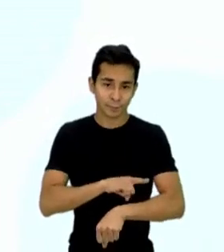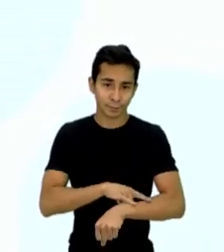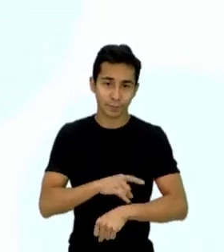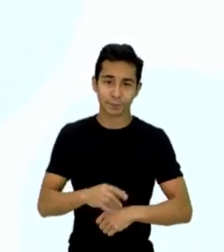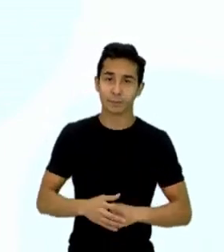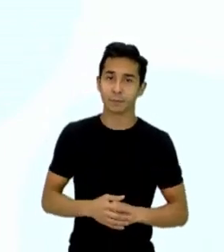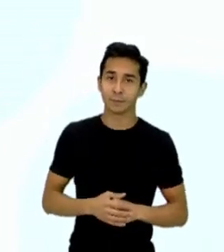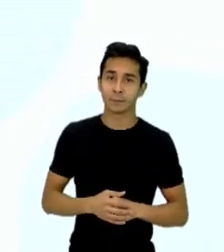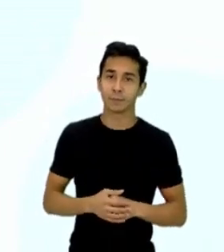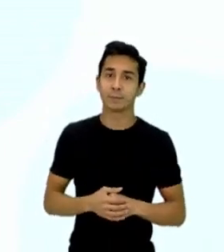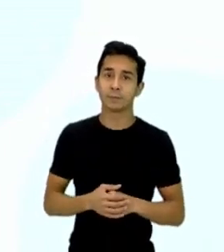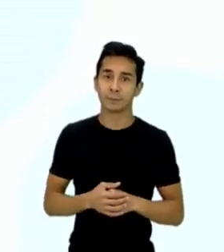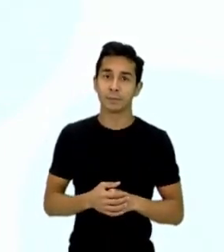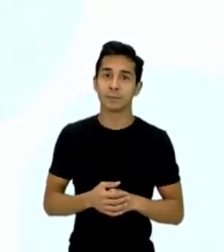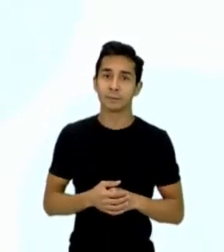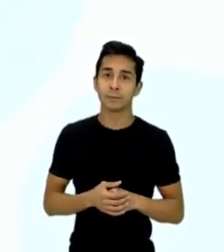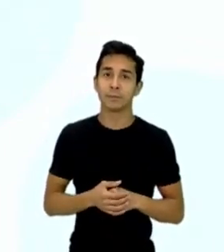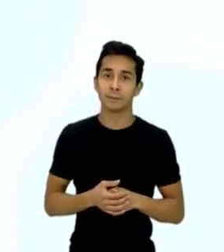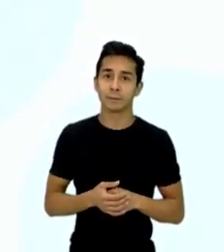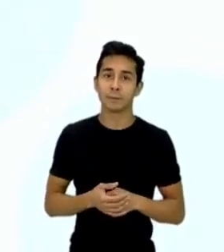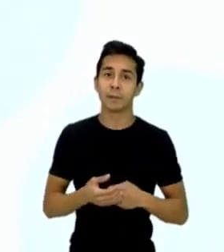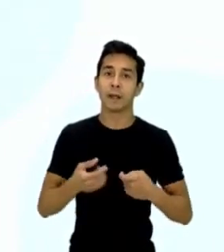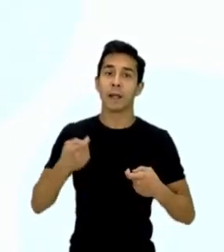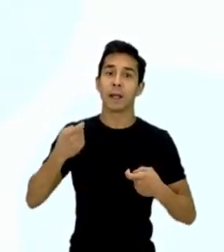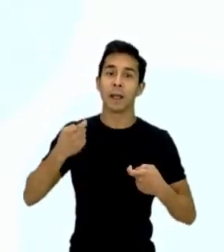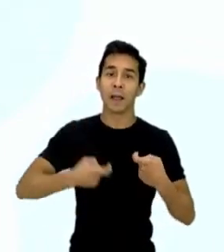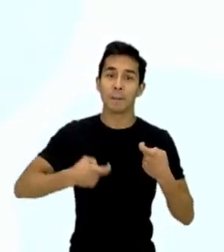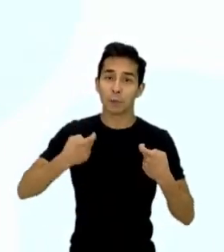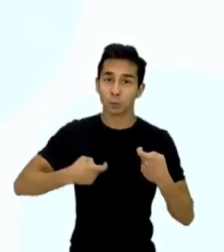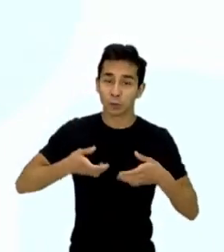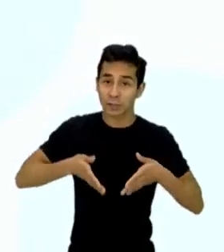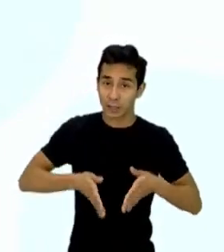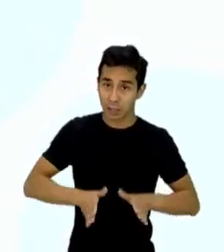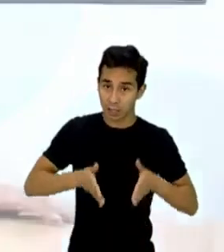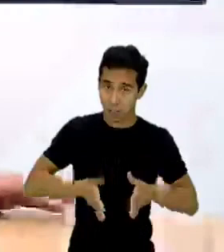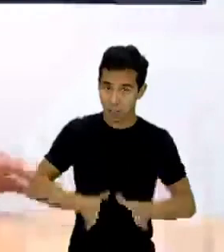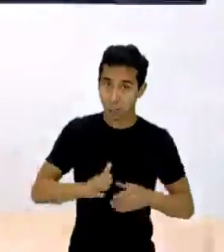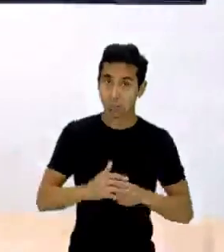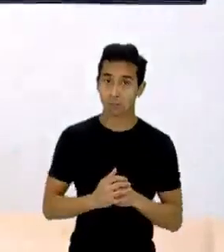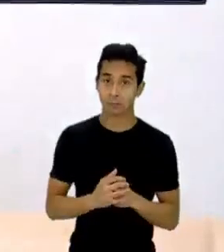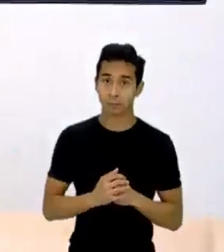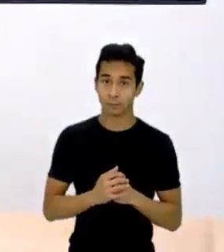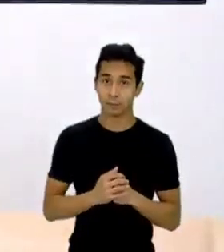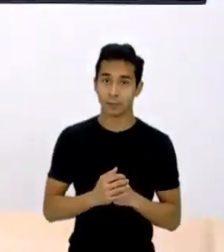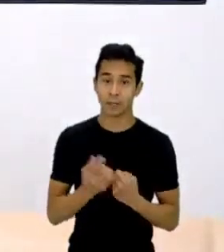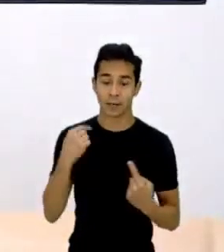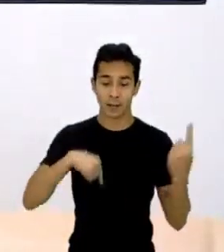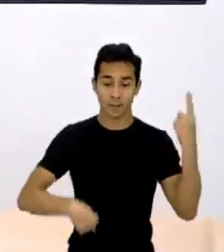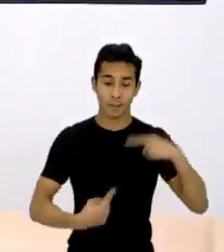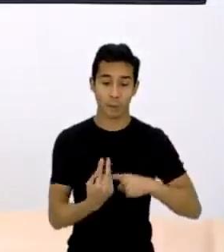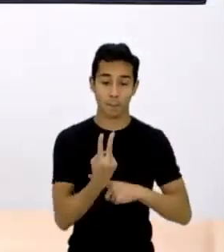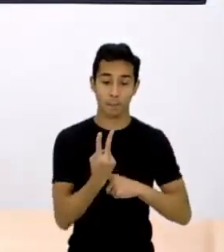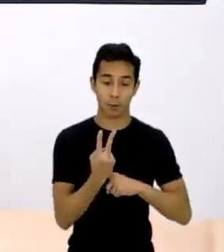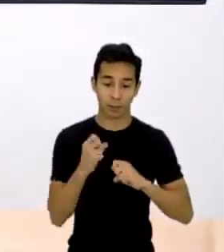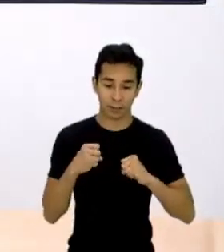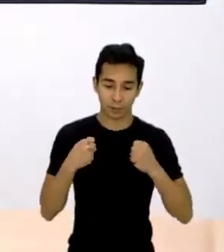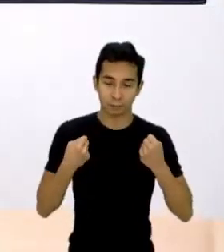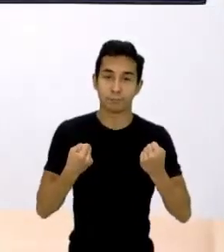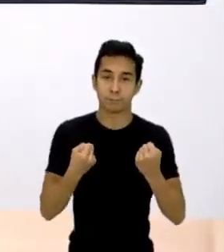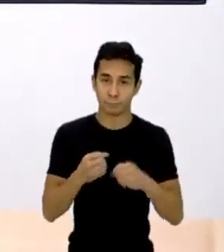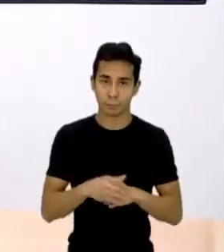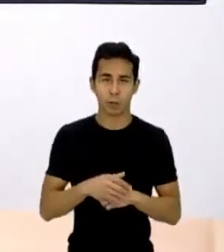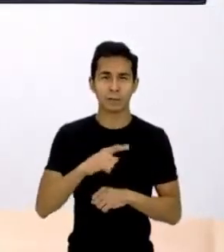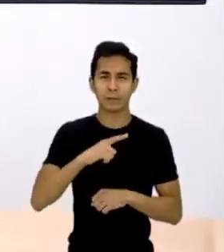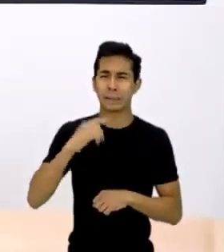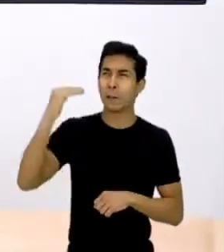reprodutor e o sistema imunológico. Aí você vai falar, nossa, Sumaia, quantos sistemas? Mas a gente vai ter que aprender